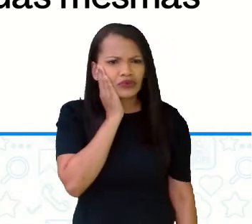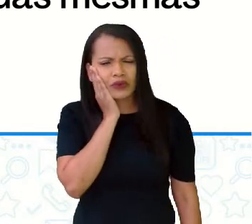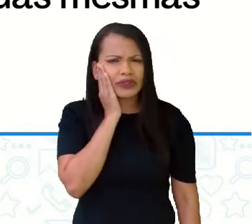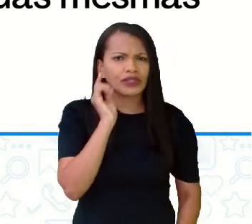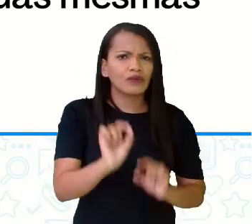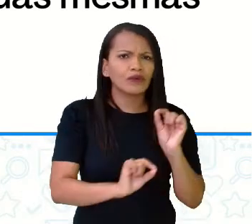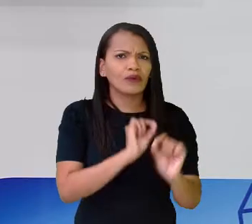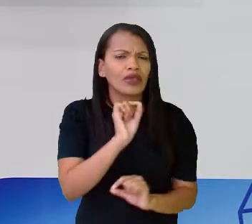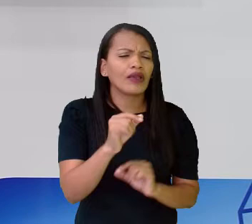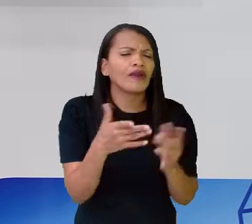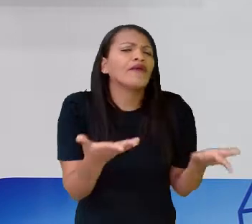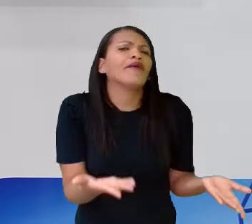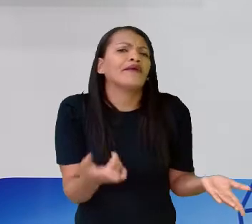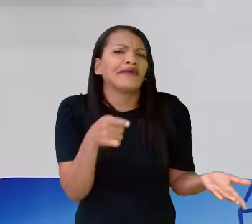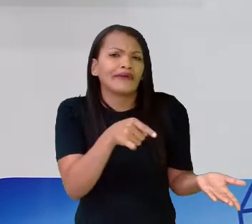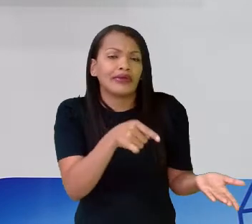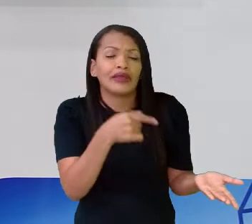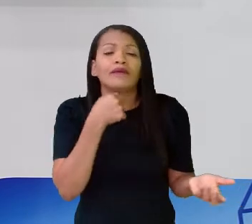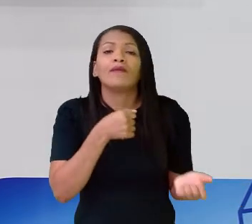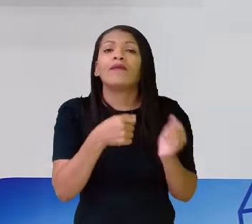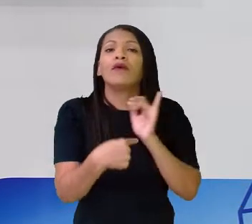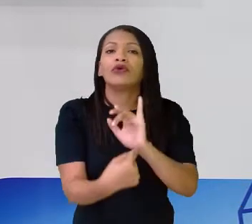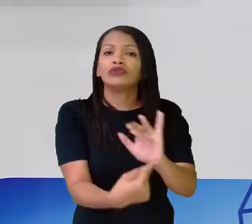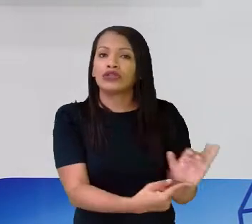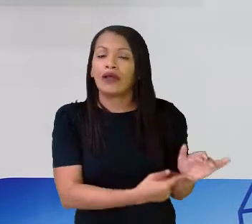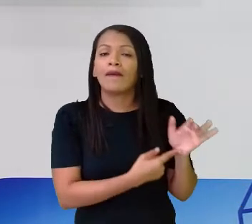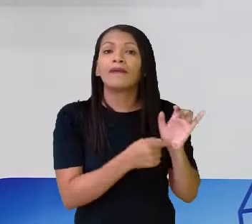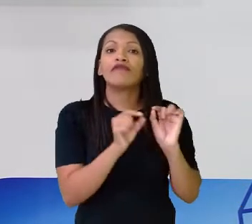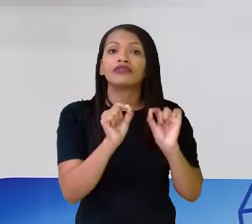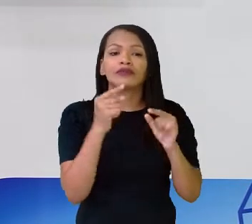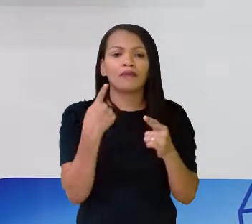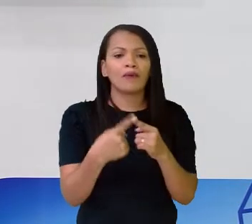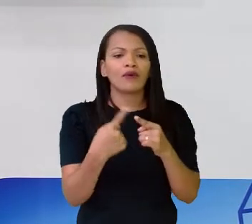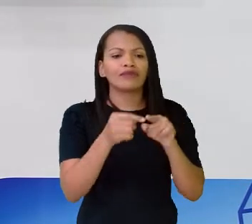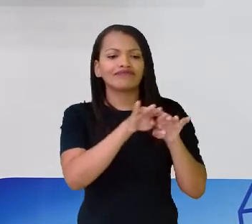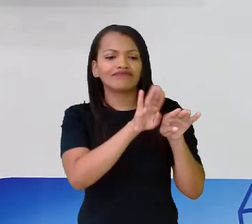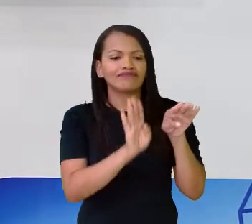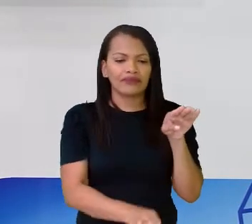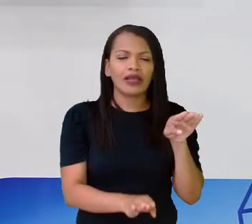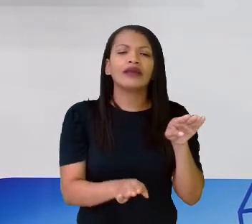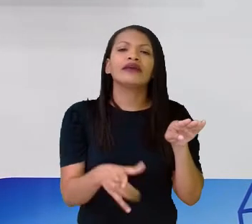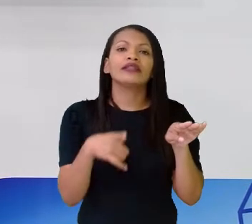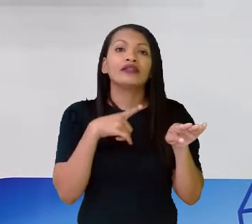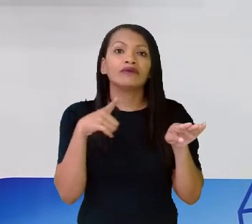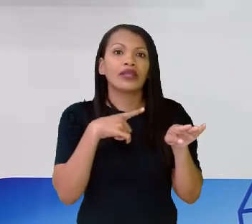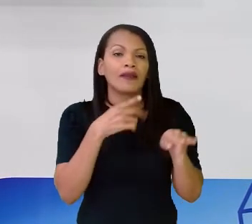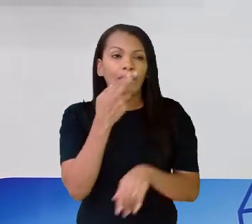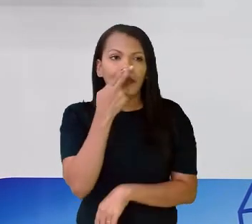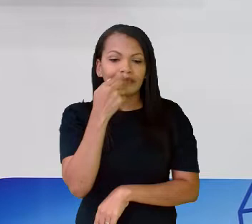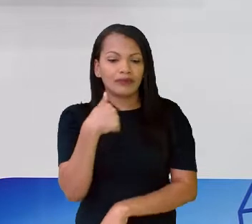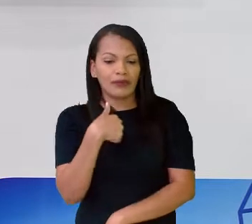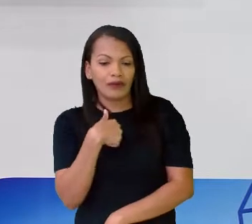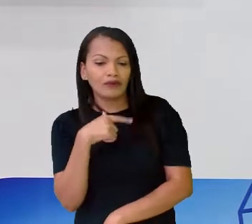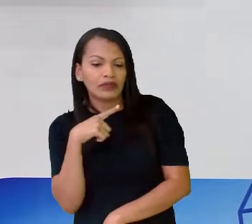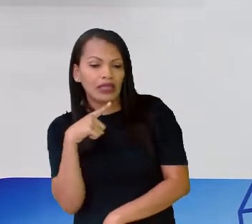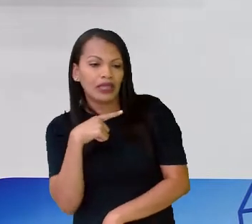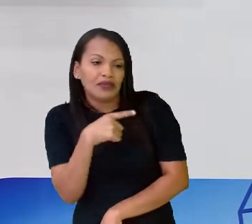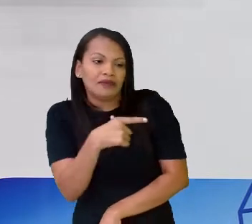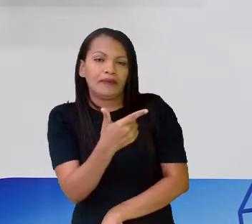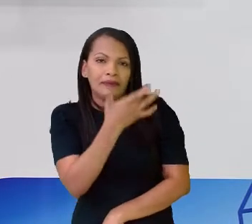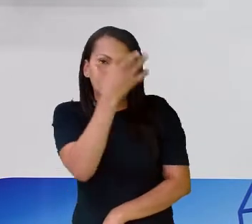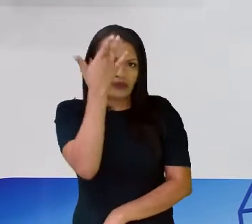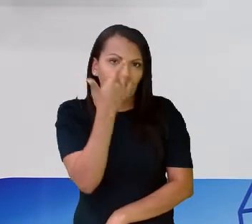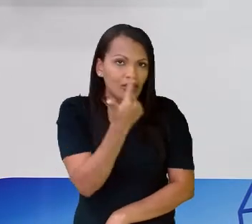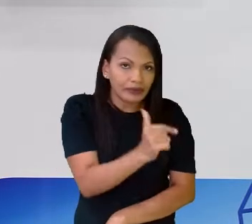bem a diferença. Então, deixa eu mostrar aqui para vocês. Olha só. Aqui eu estou vendo uma imagem que tem vários guarda-chuvas